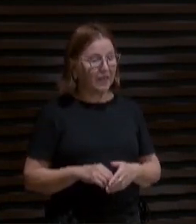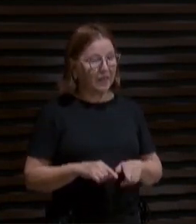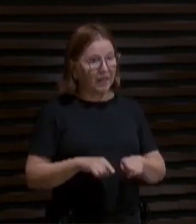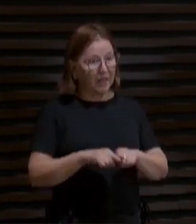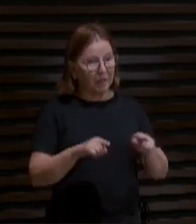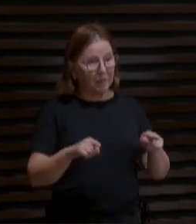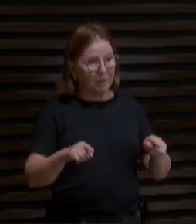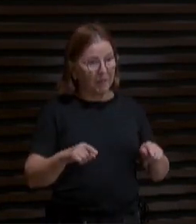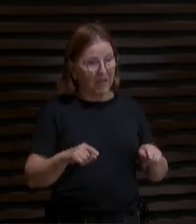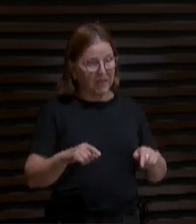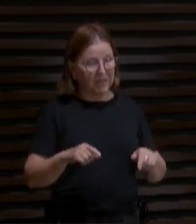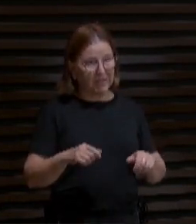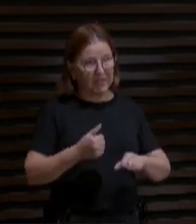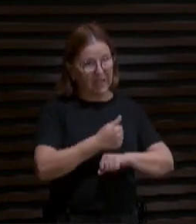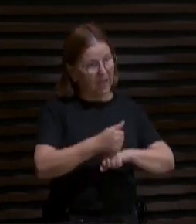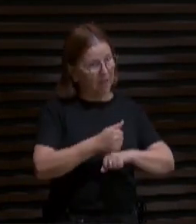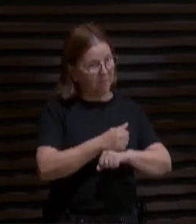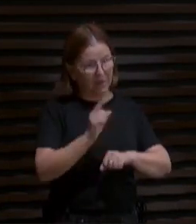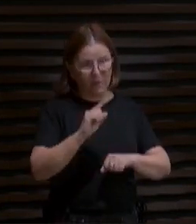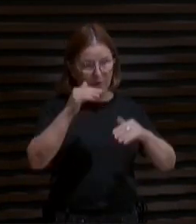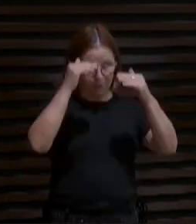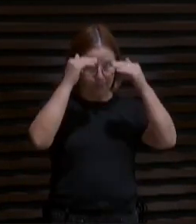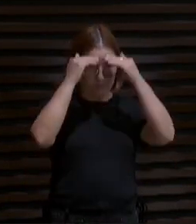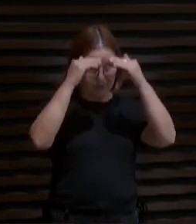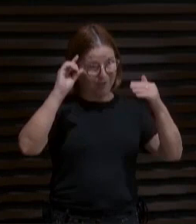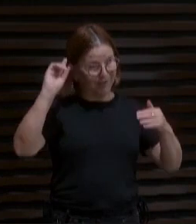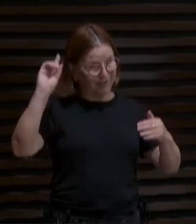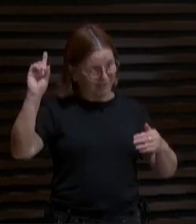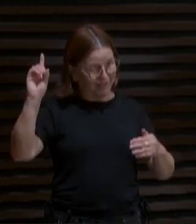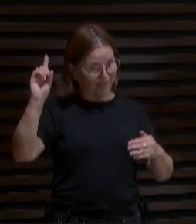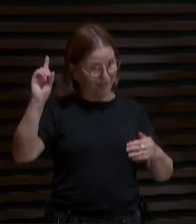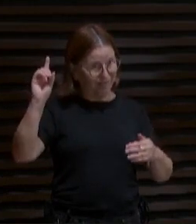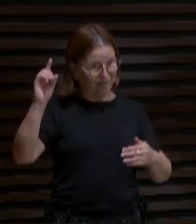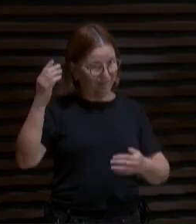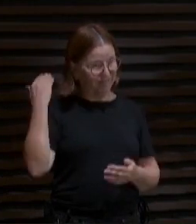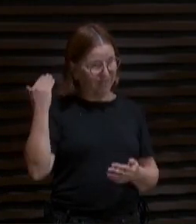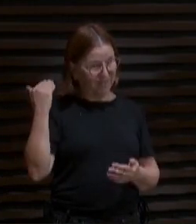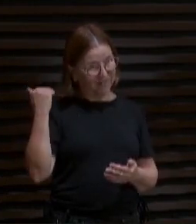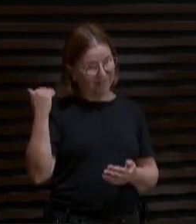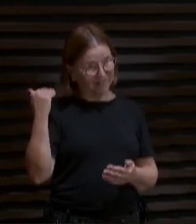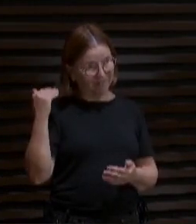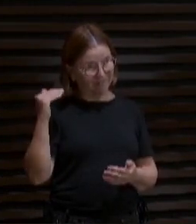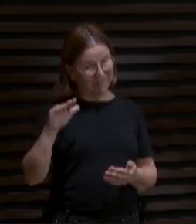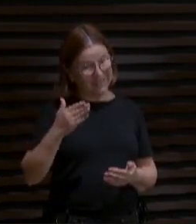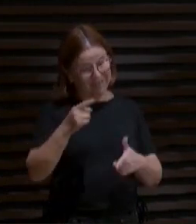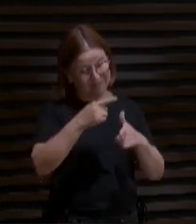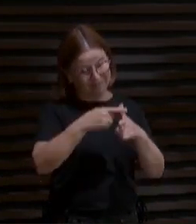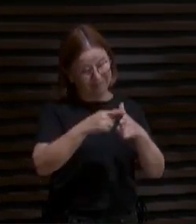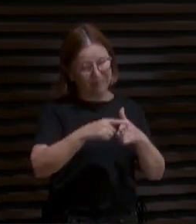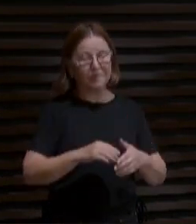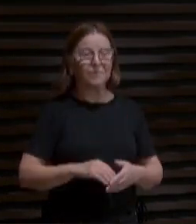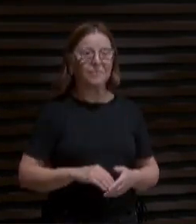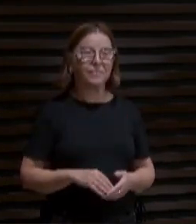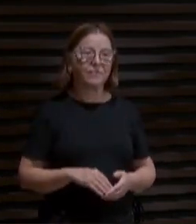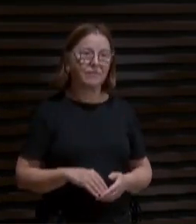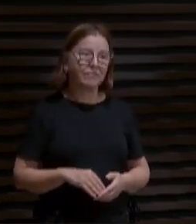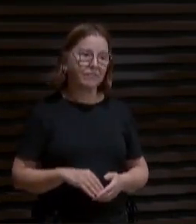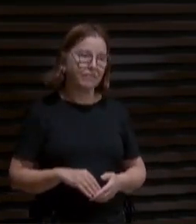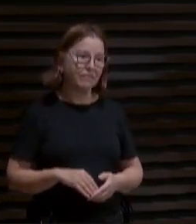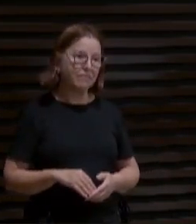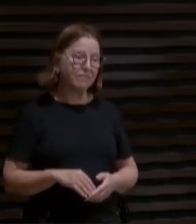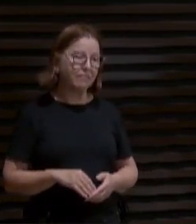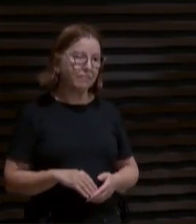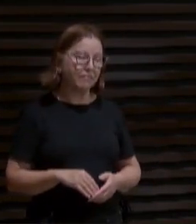e tivesse ido como Deus manda, certamente essa história não seria contada. E quando a